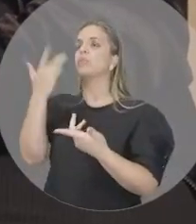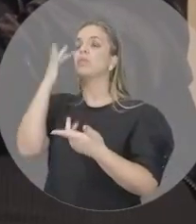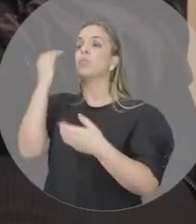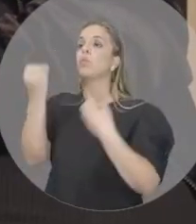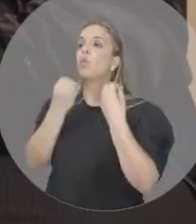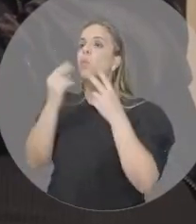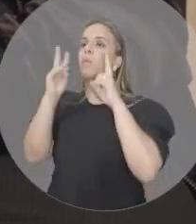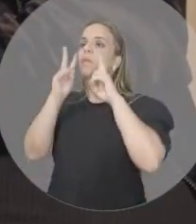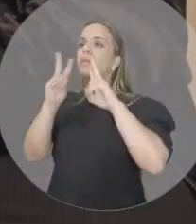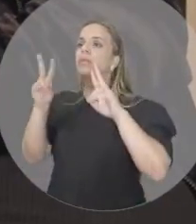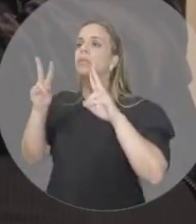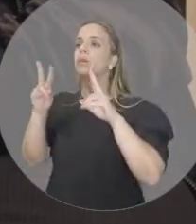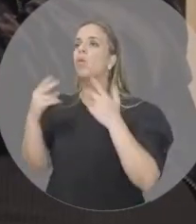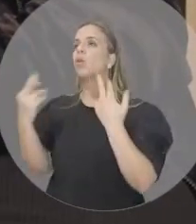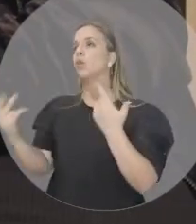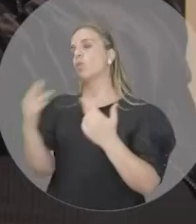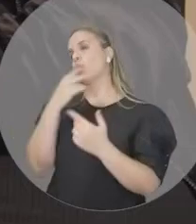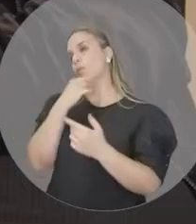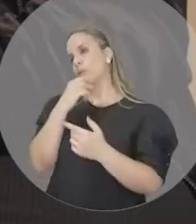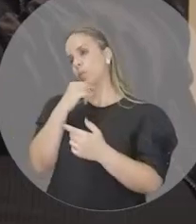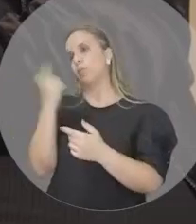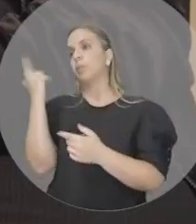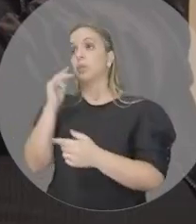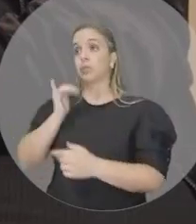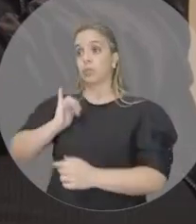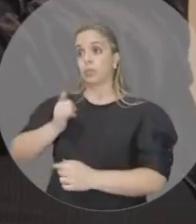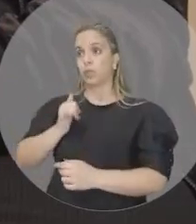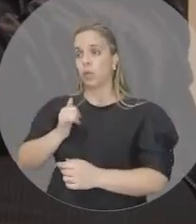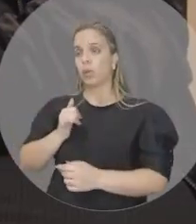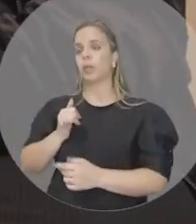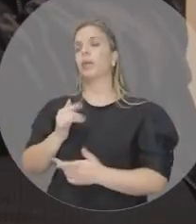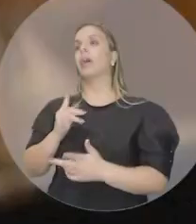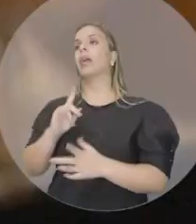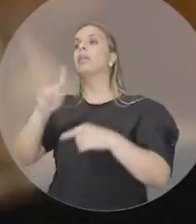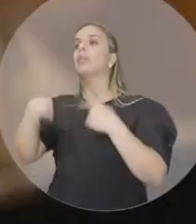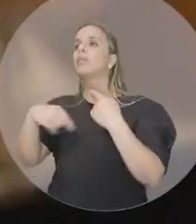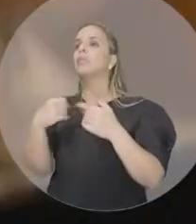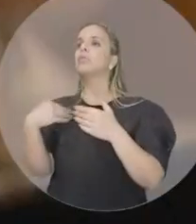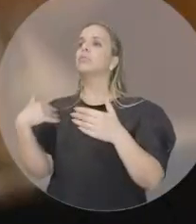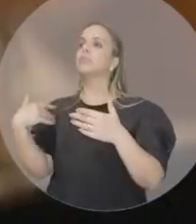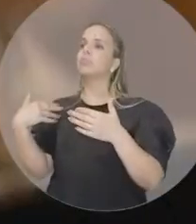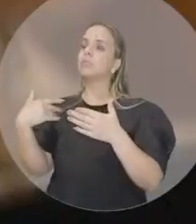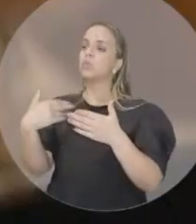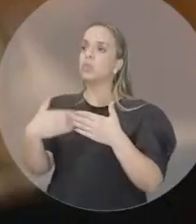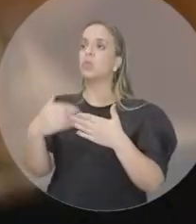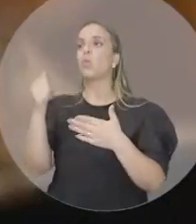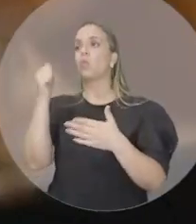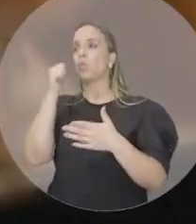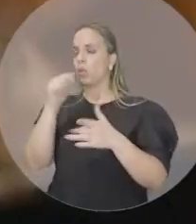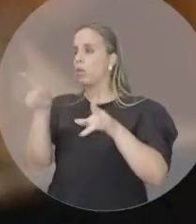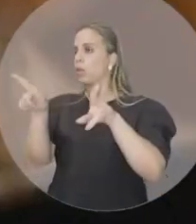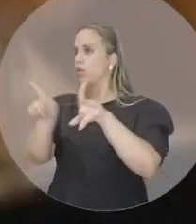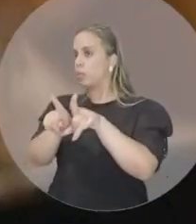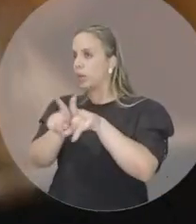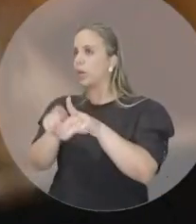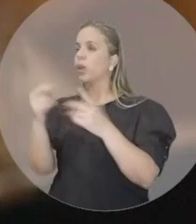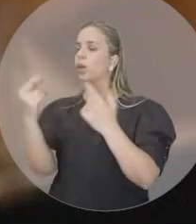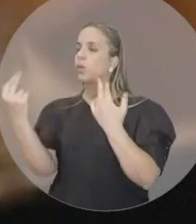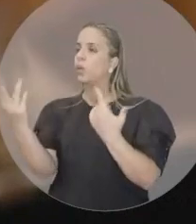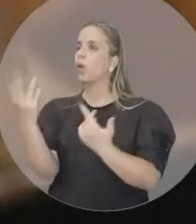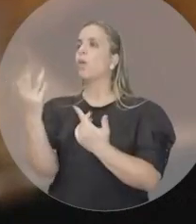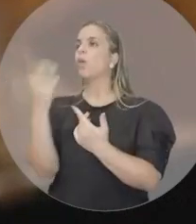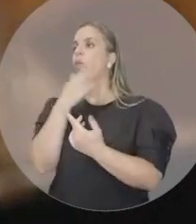tem para narrar e contar histórias. Quando finalmente a mulher então também passa